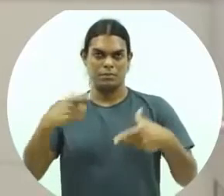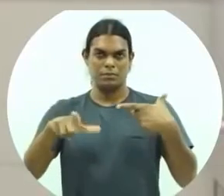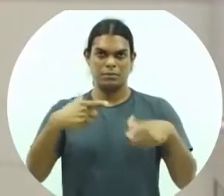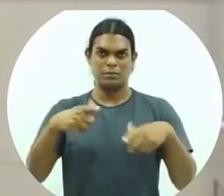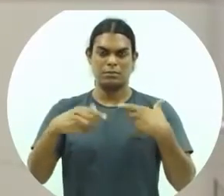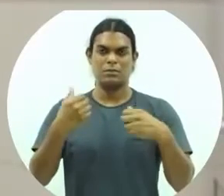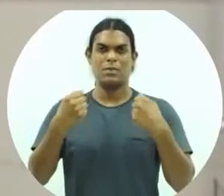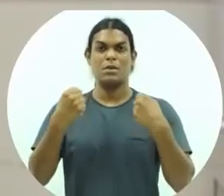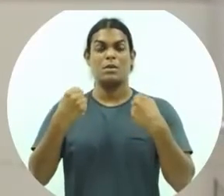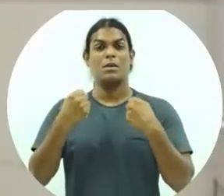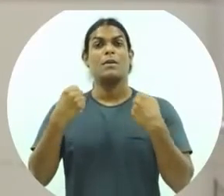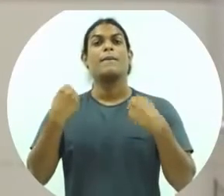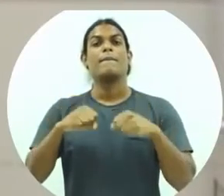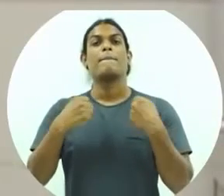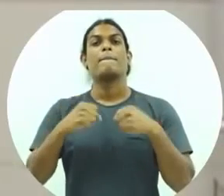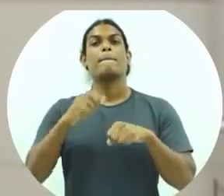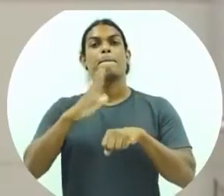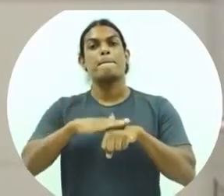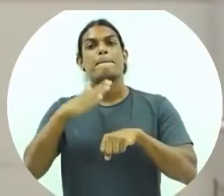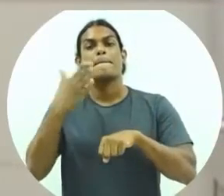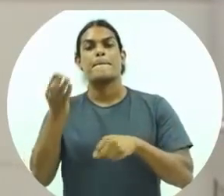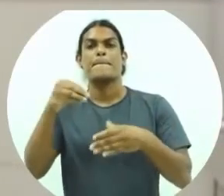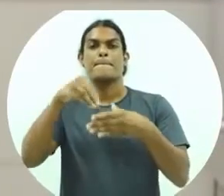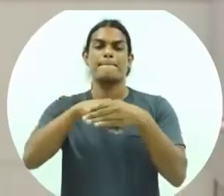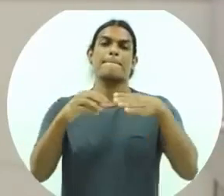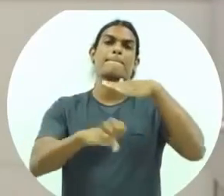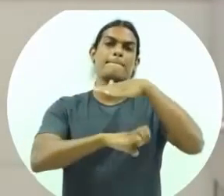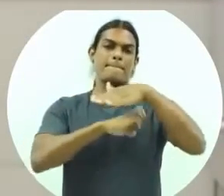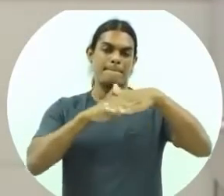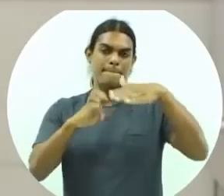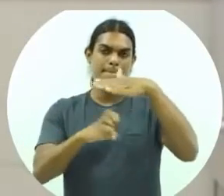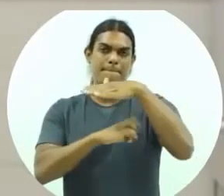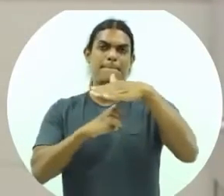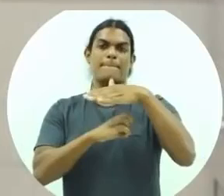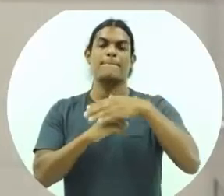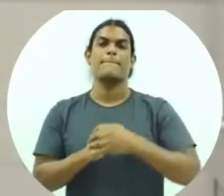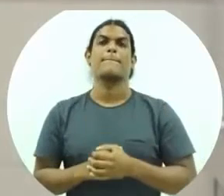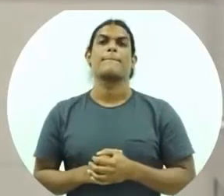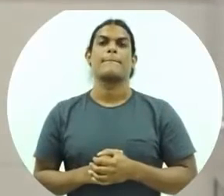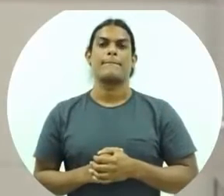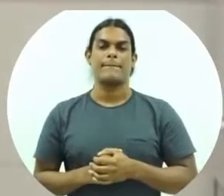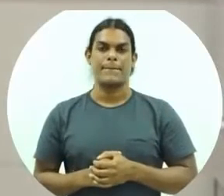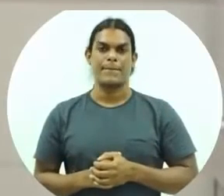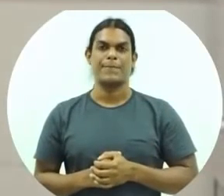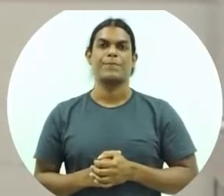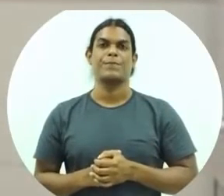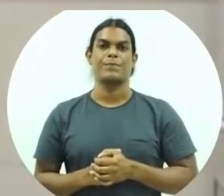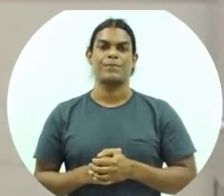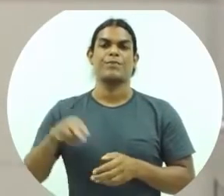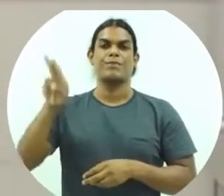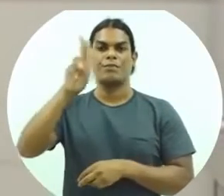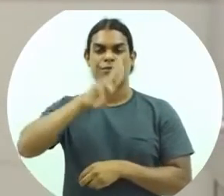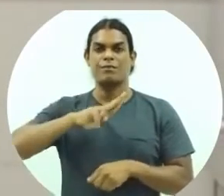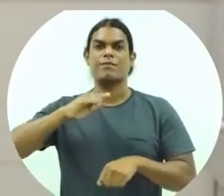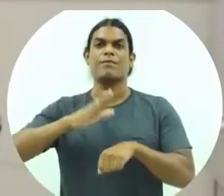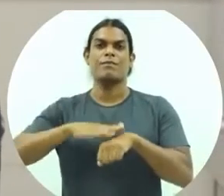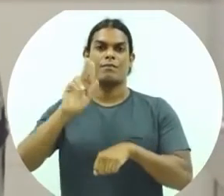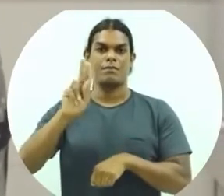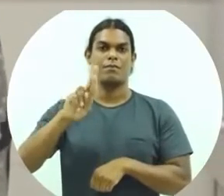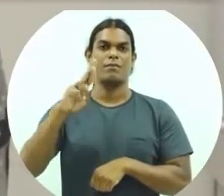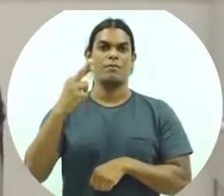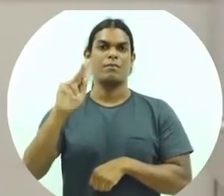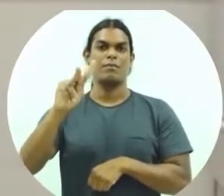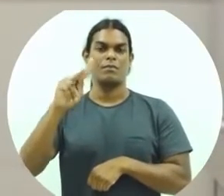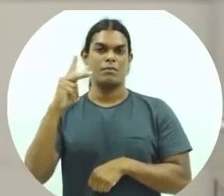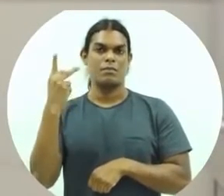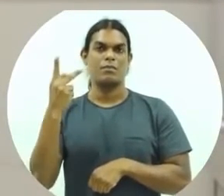ou aperfeiçoamento em determinadas áreas de atividades. Dinamiza a sua política de recursos humanos, oferecendo